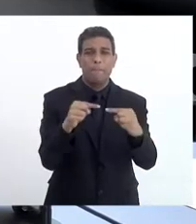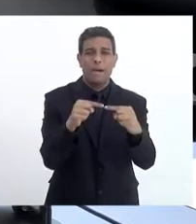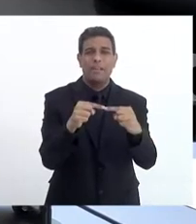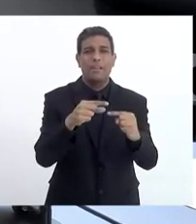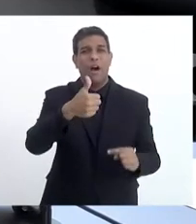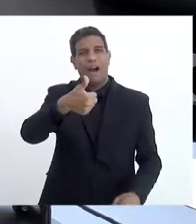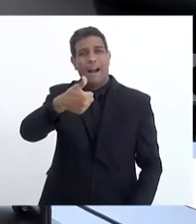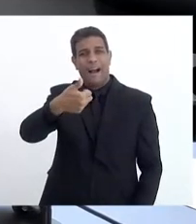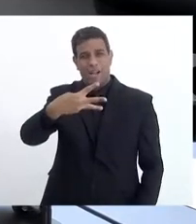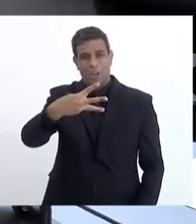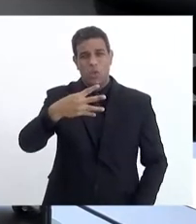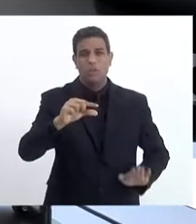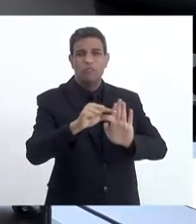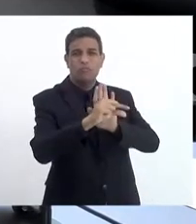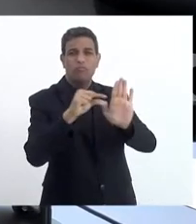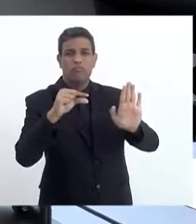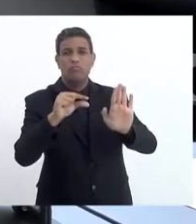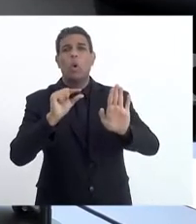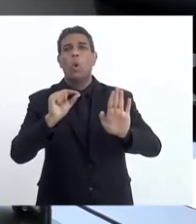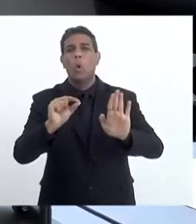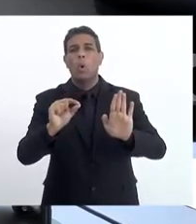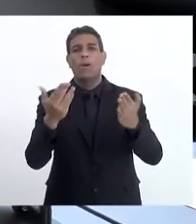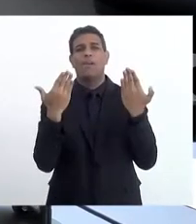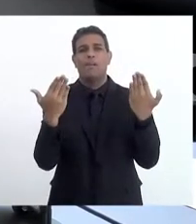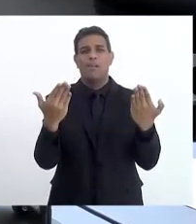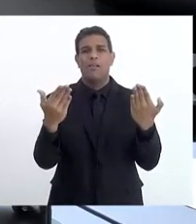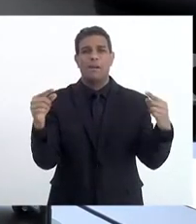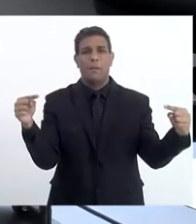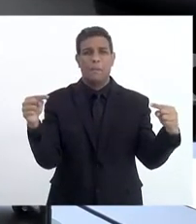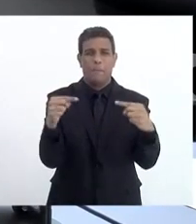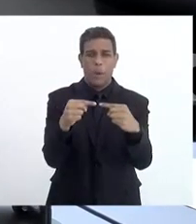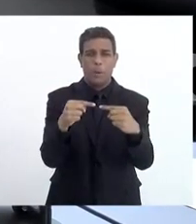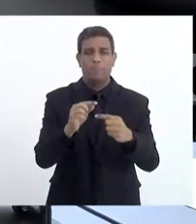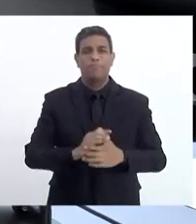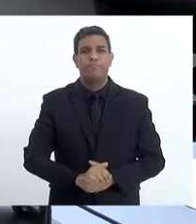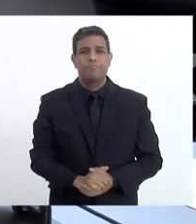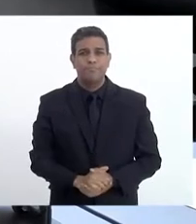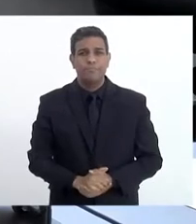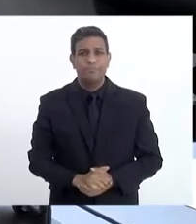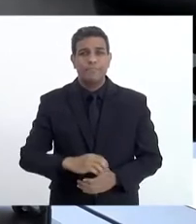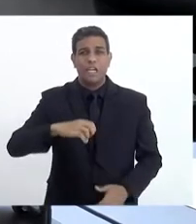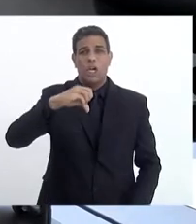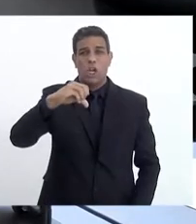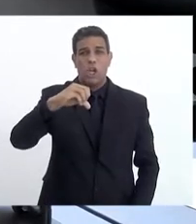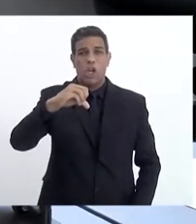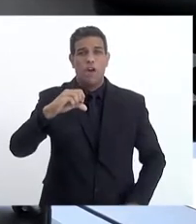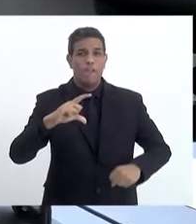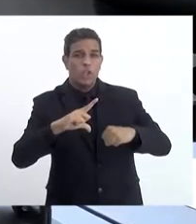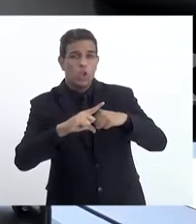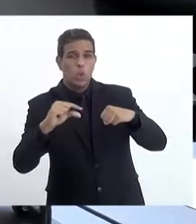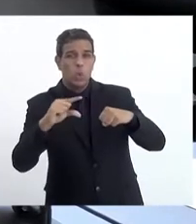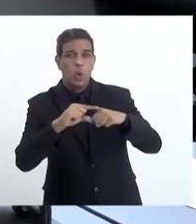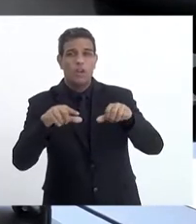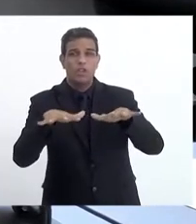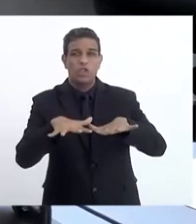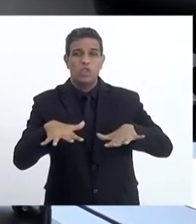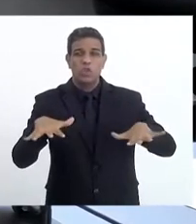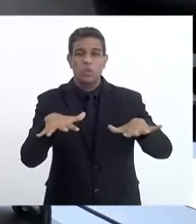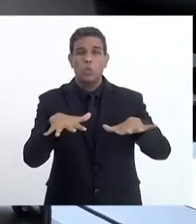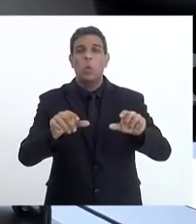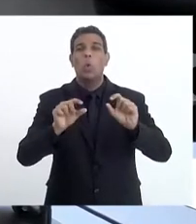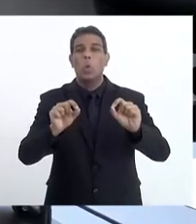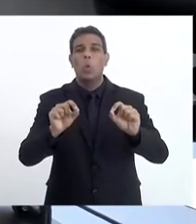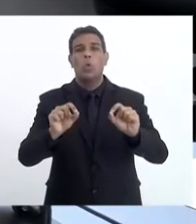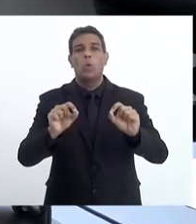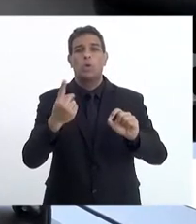14, dizendo que para fins do que trata o inciso 9 deste artigo, não